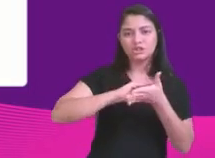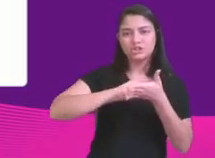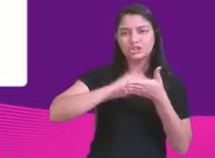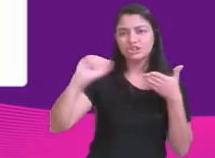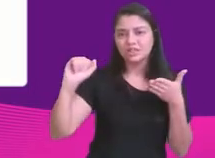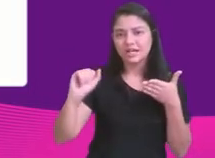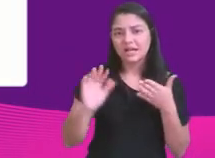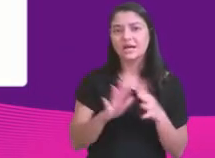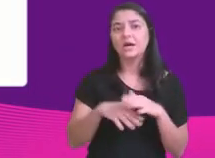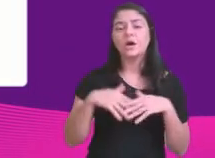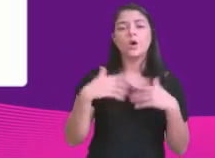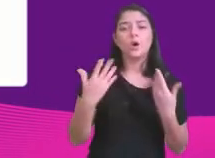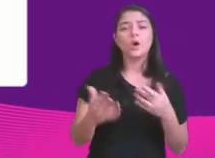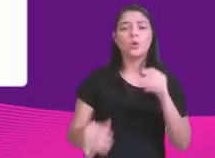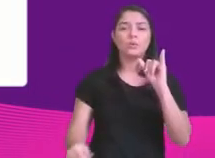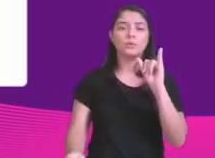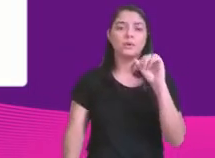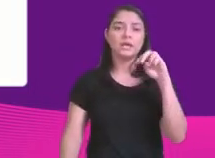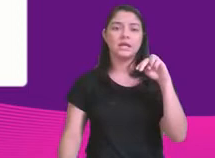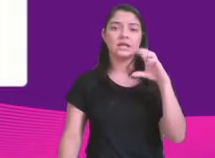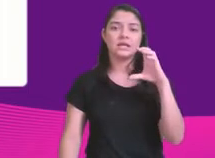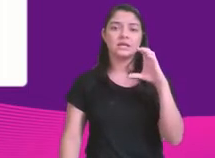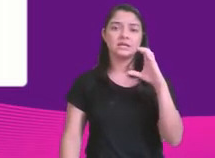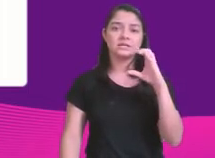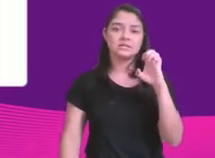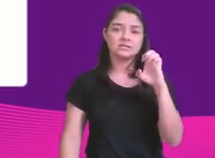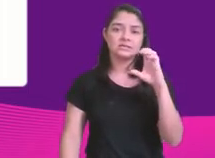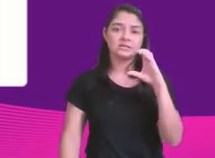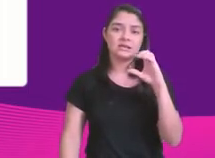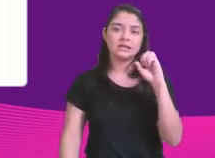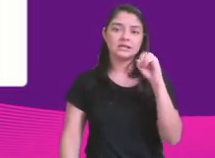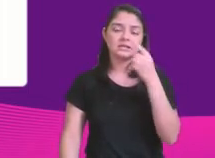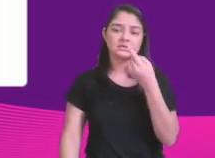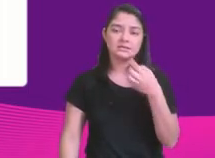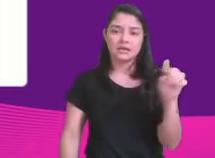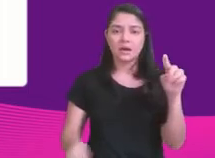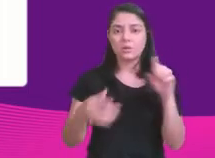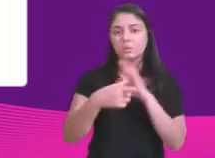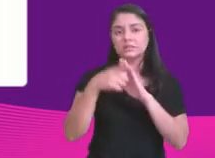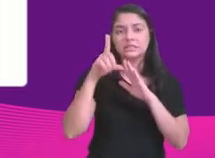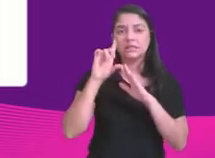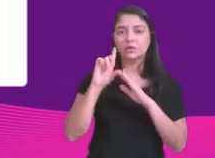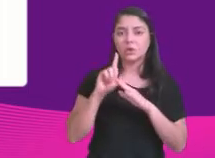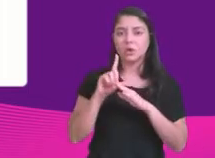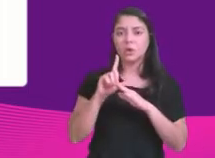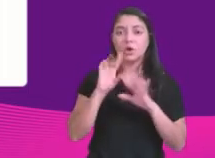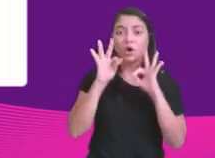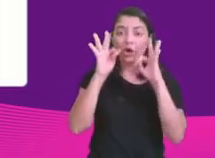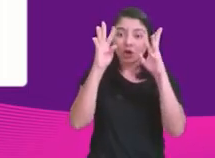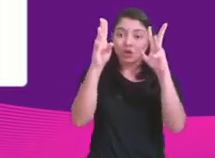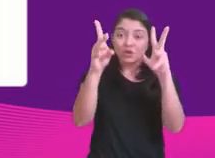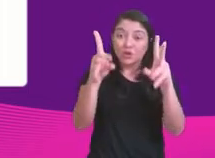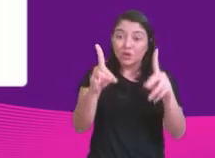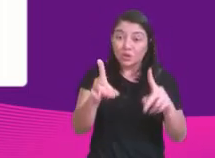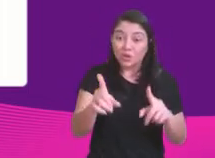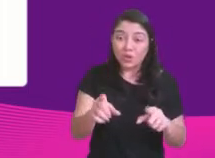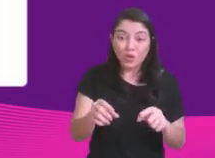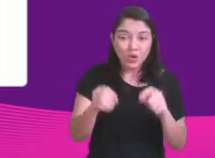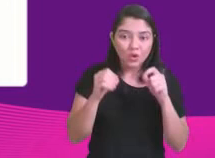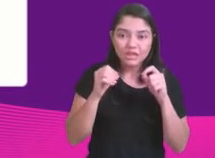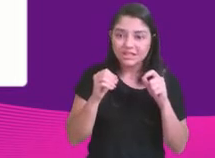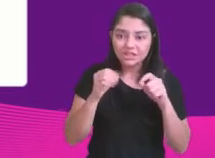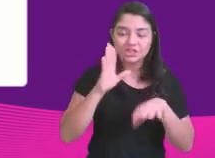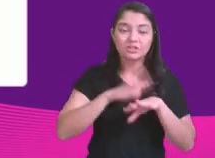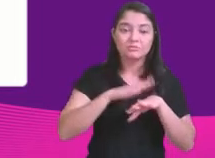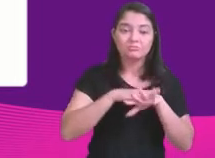ressecção intersfincteriana ou ressecção anterior, todas elas